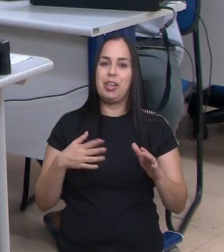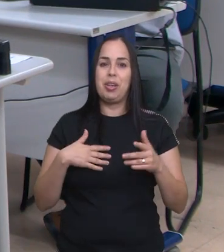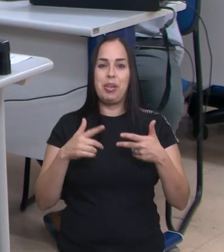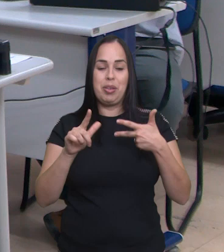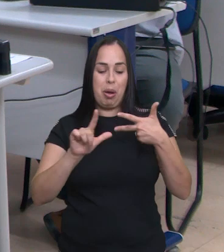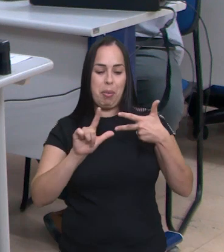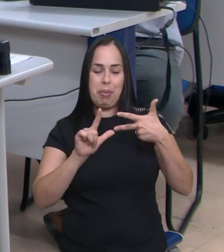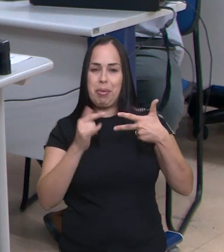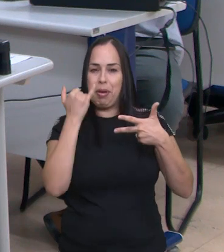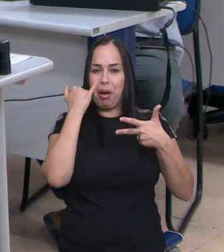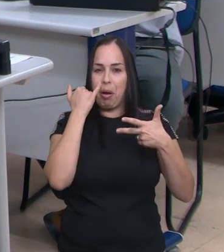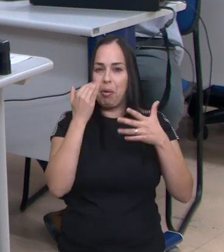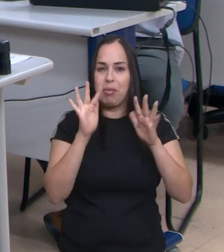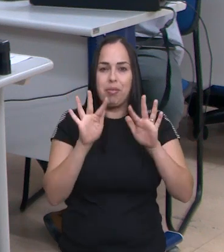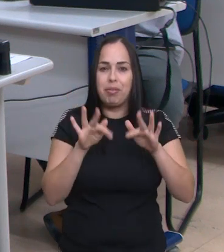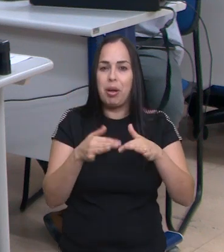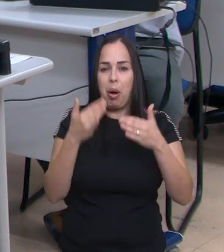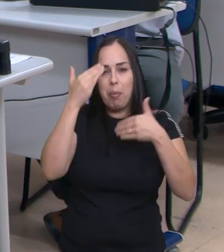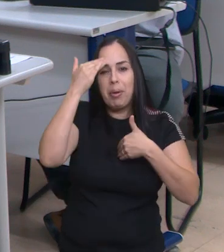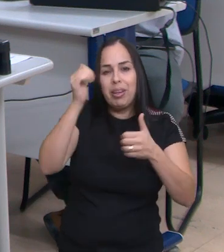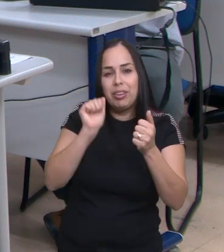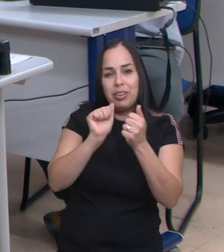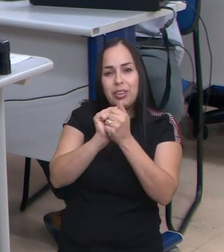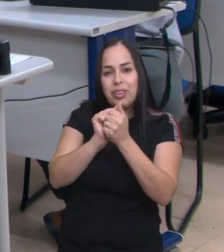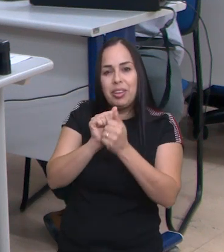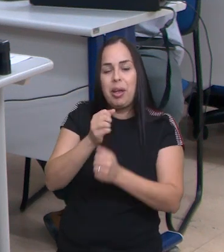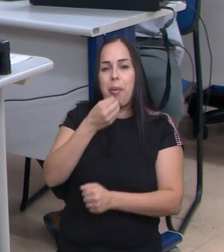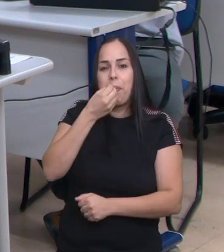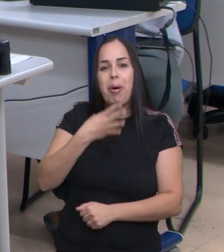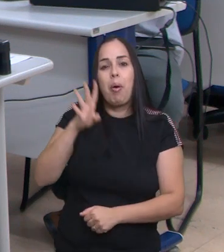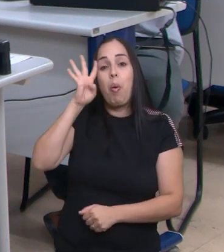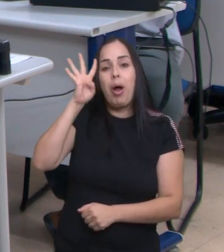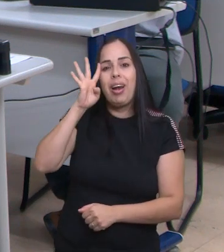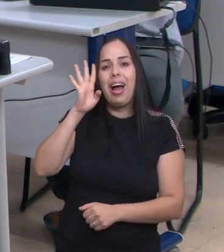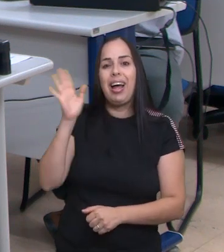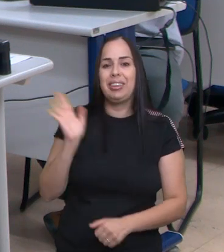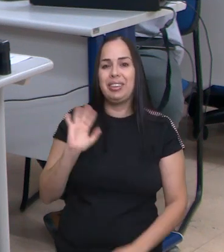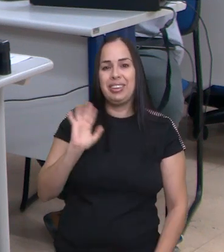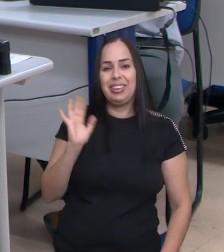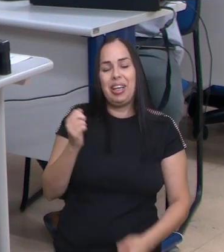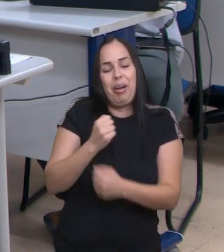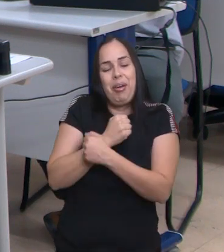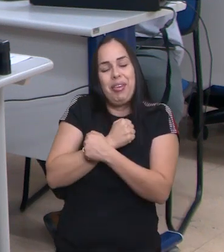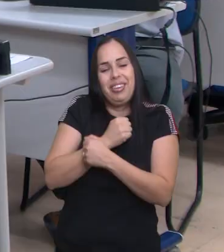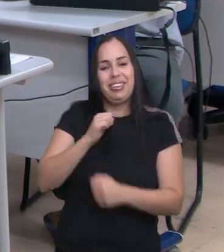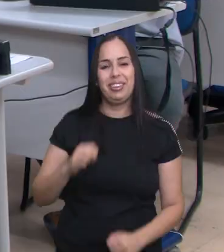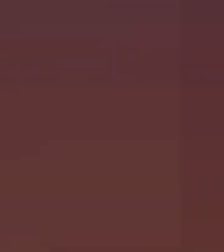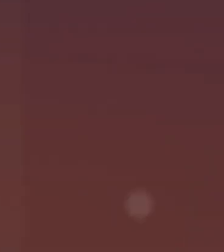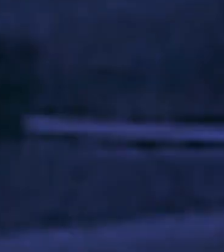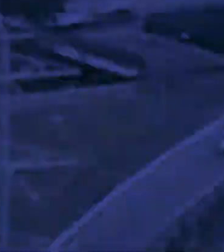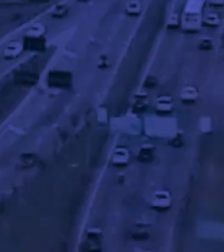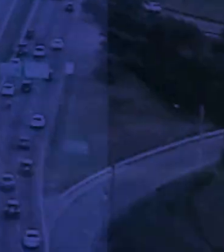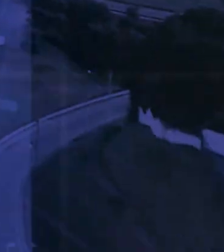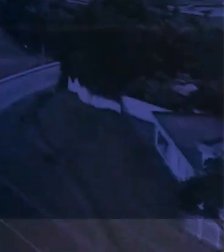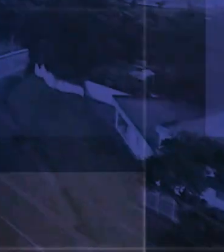aqui com o boletim de hoje. Muito obrigado pela companhia. Uma ótima quarta-feira a todos e até amanhã. Um abraço.